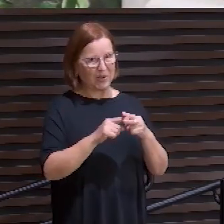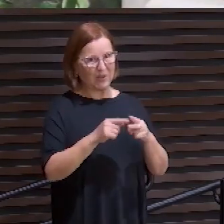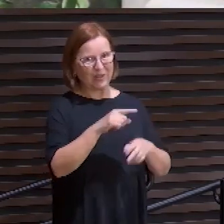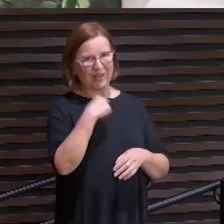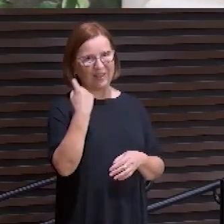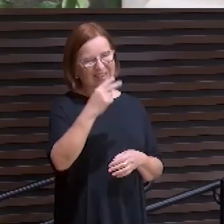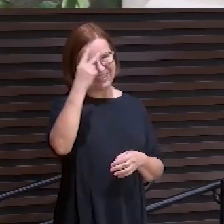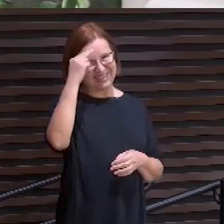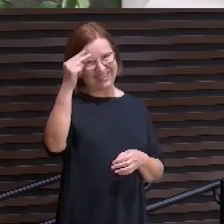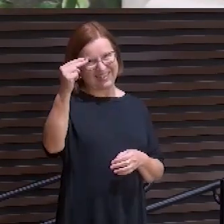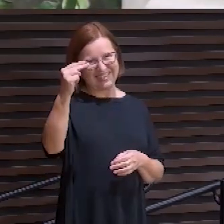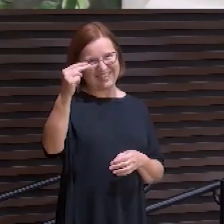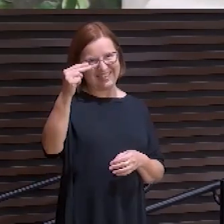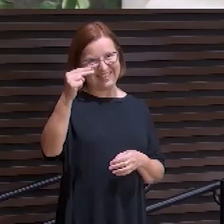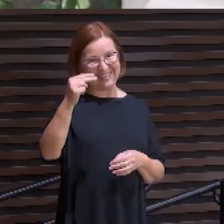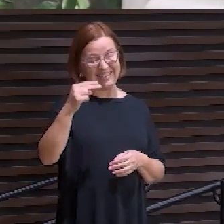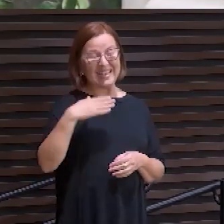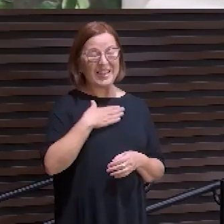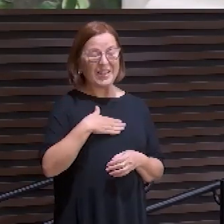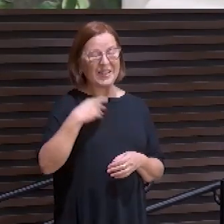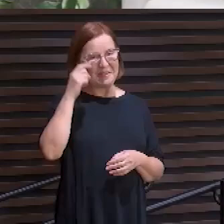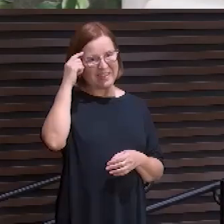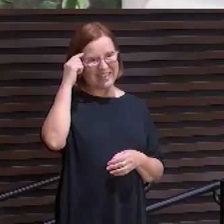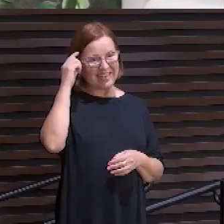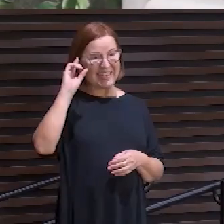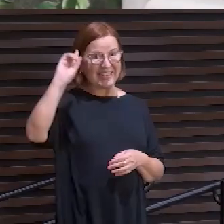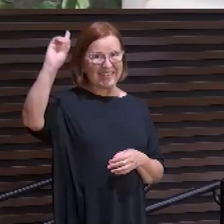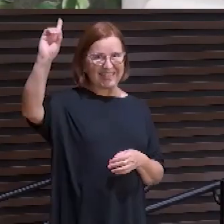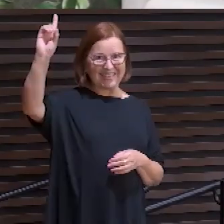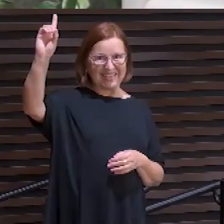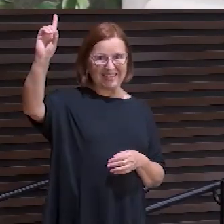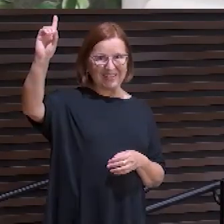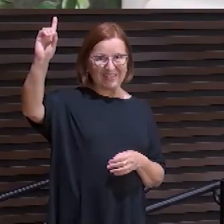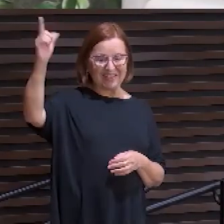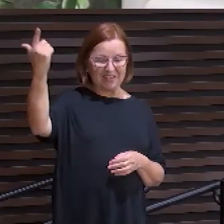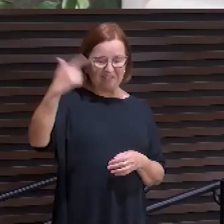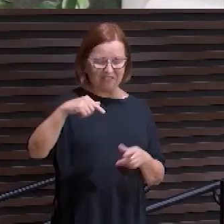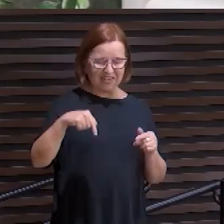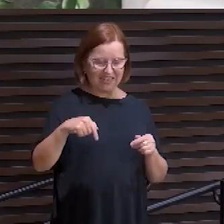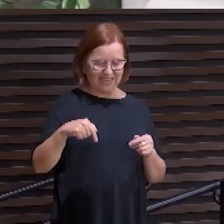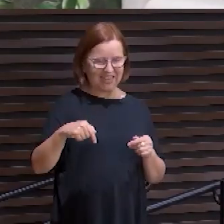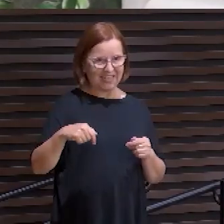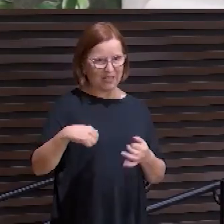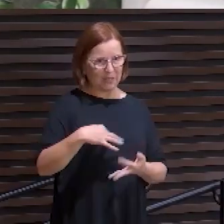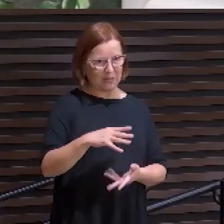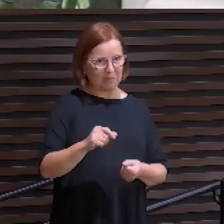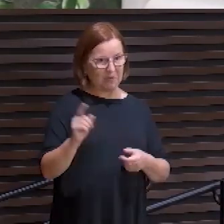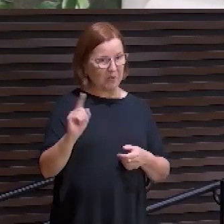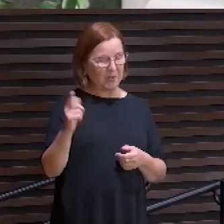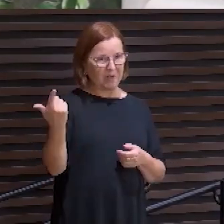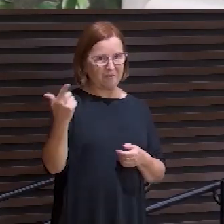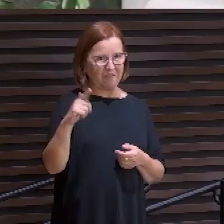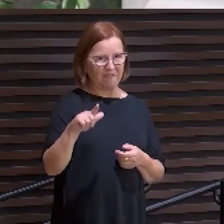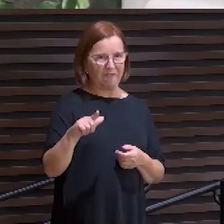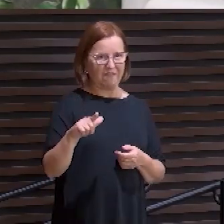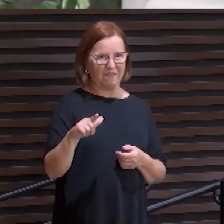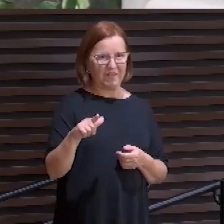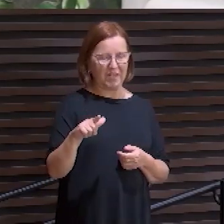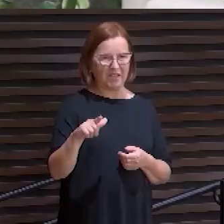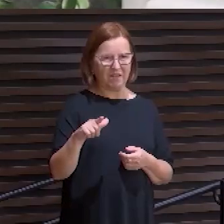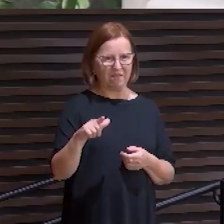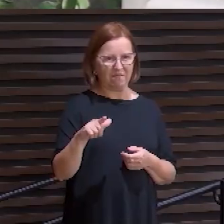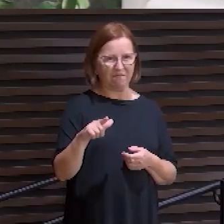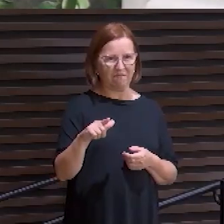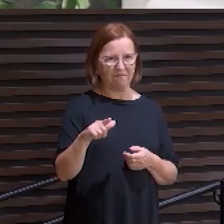histórias. Eu gosto de pensar que Deus, ao se encarnar, Ele não veio em um operário padrão